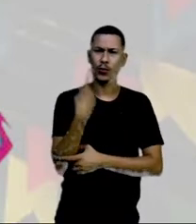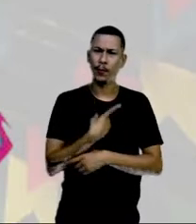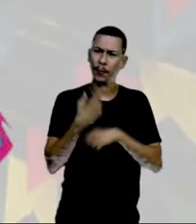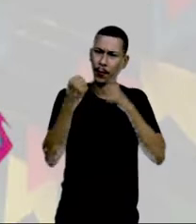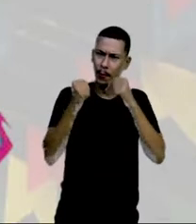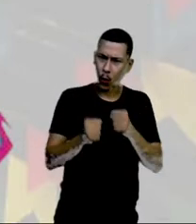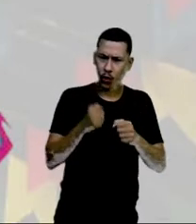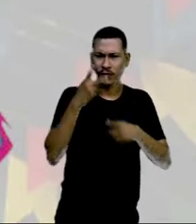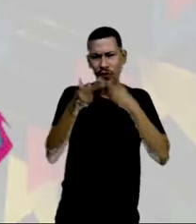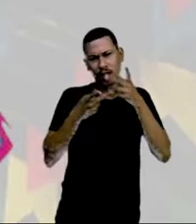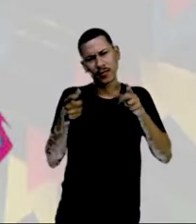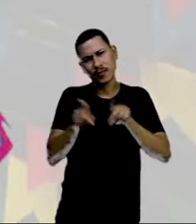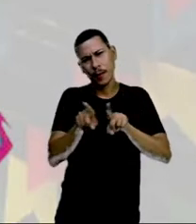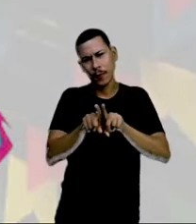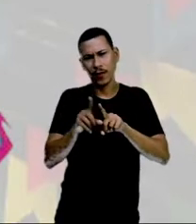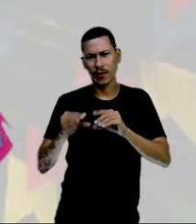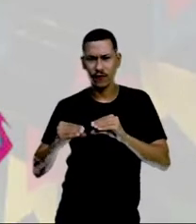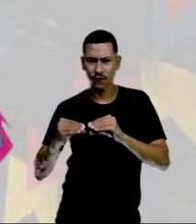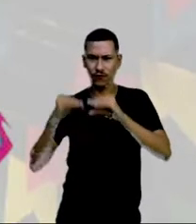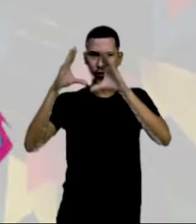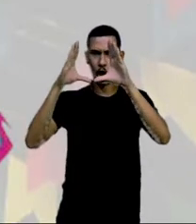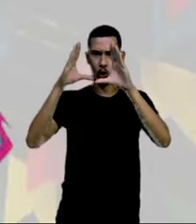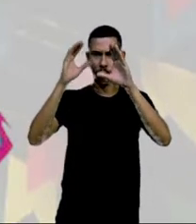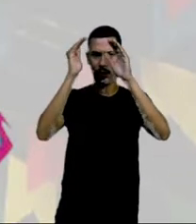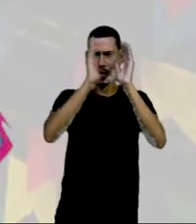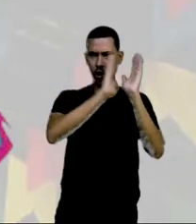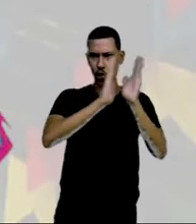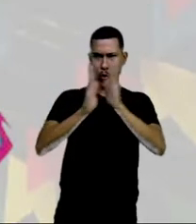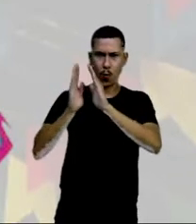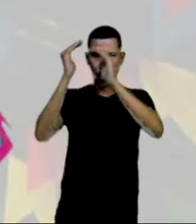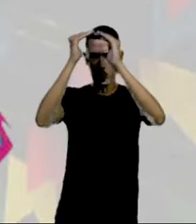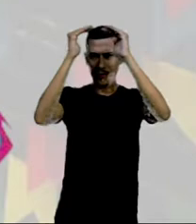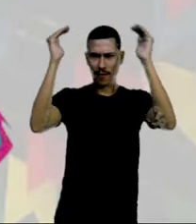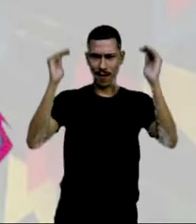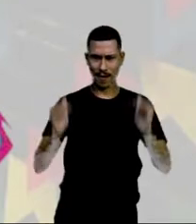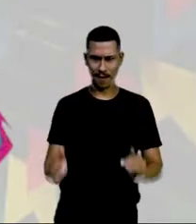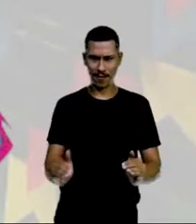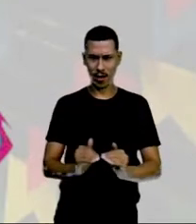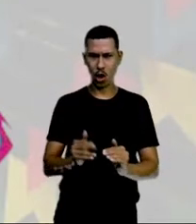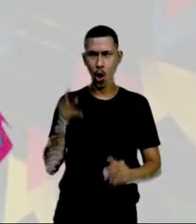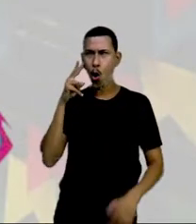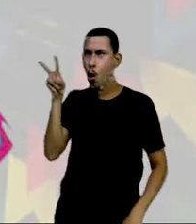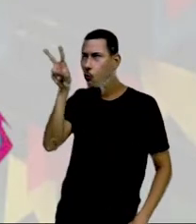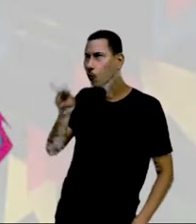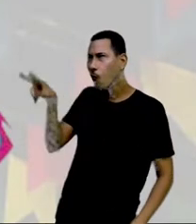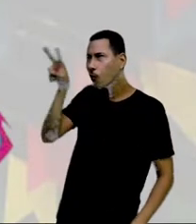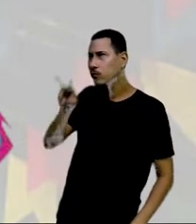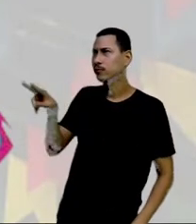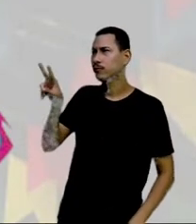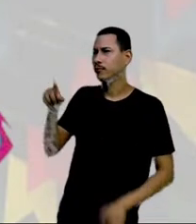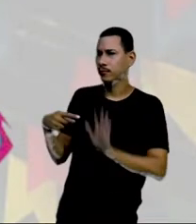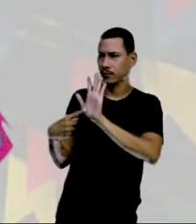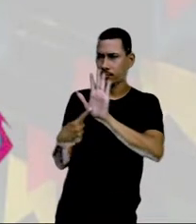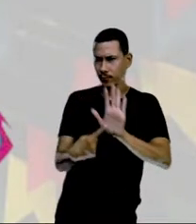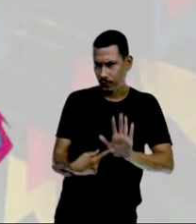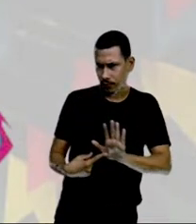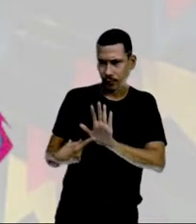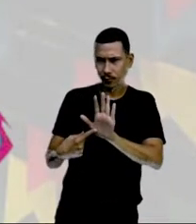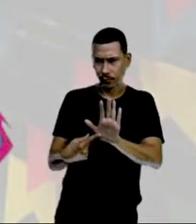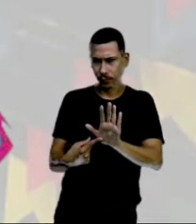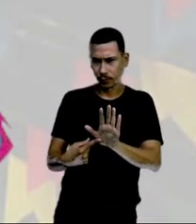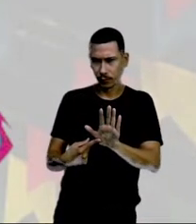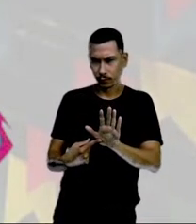dizer que o volume de um bloco retangular assim, ó, uma caixinha dessa, ele é dado